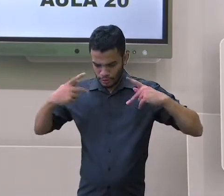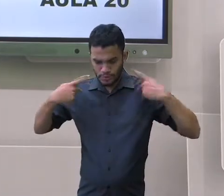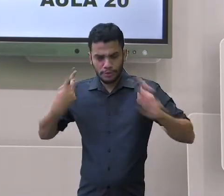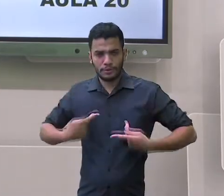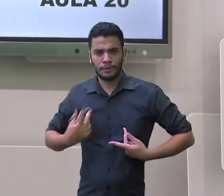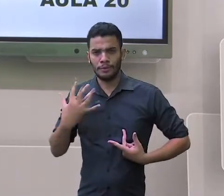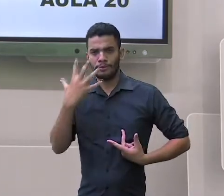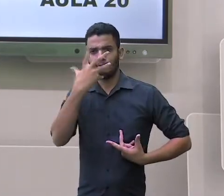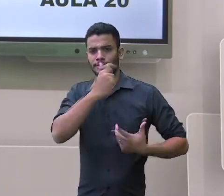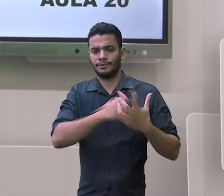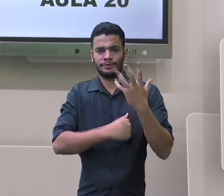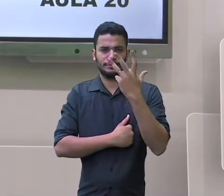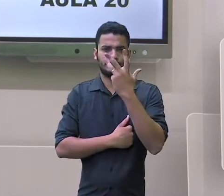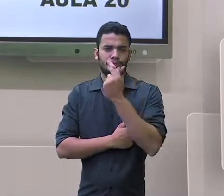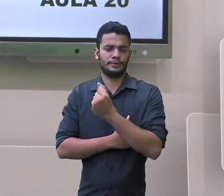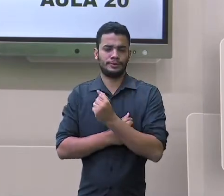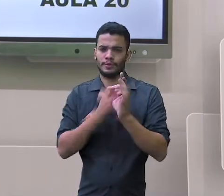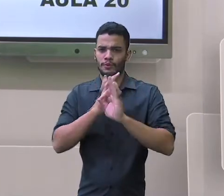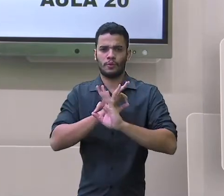maravilhoso,